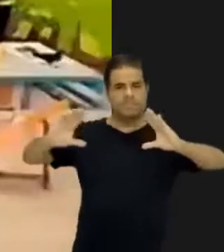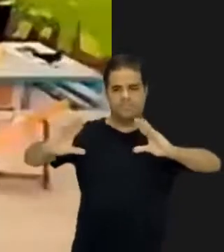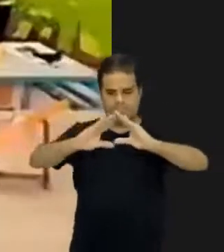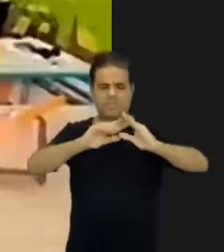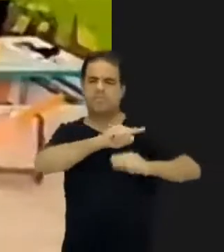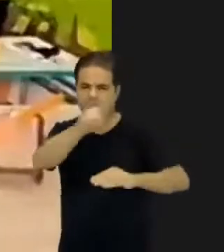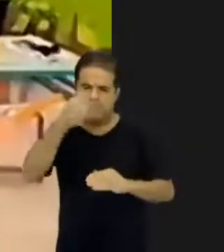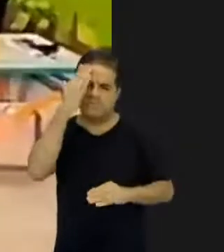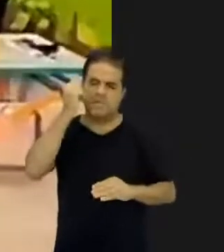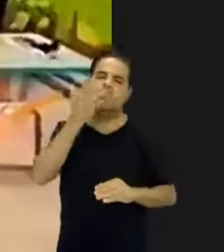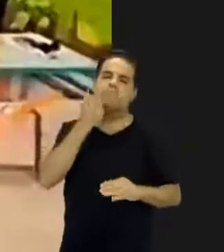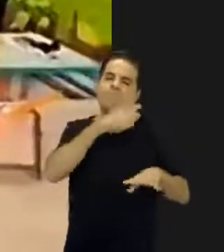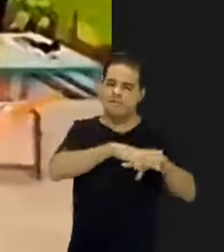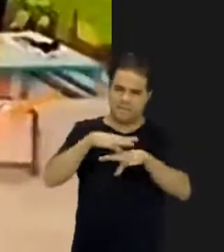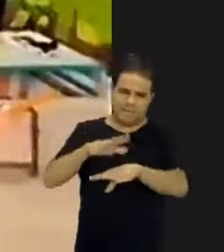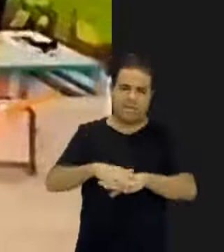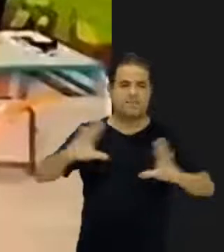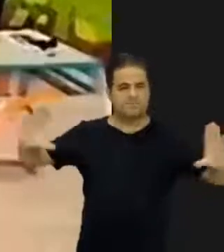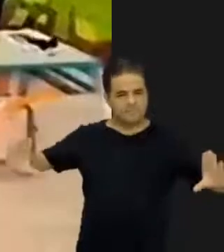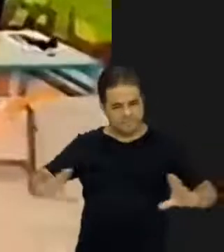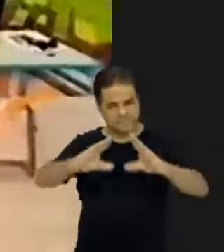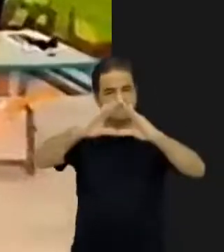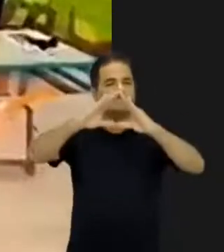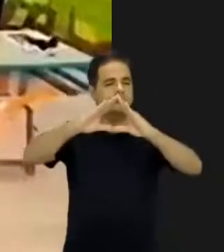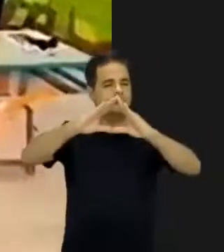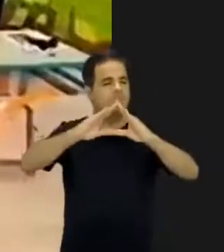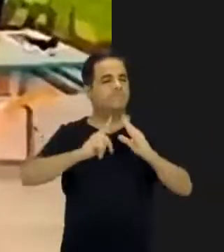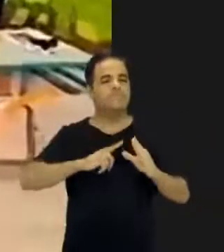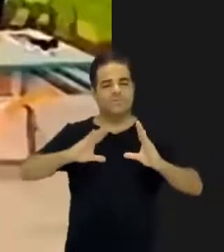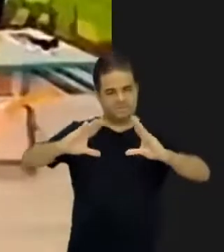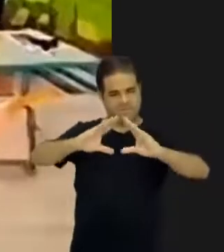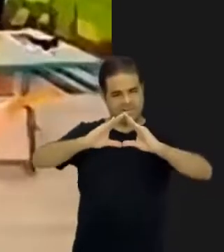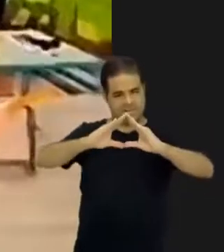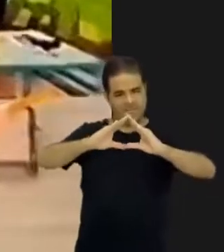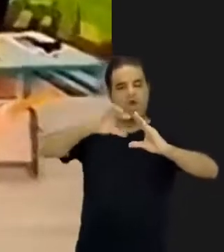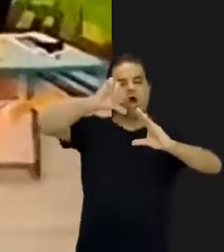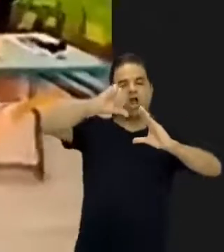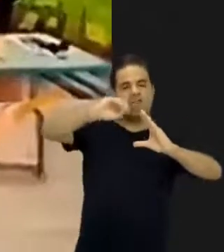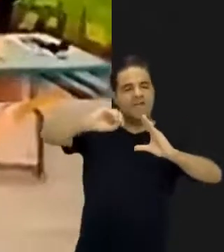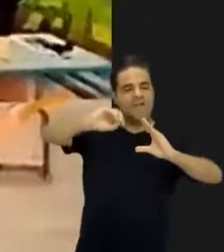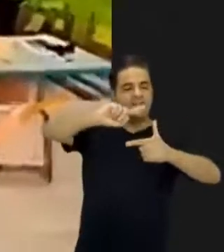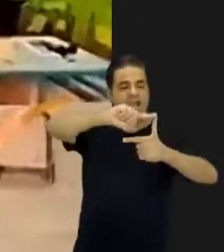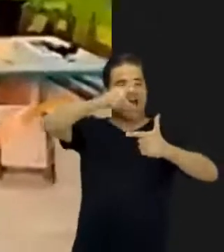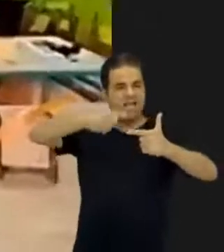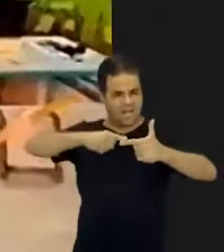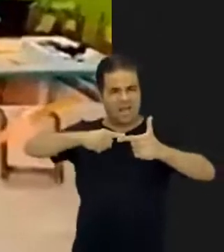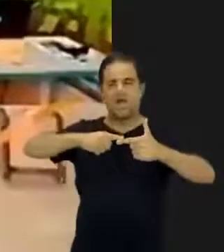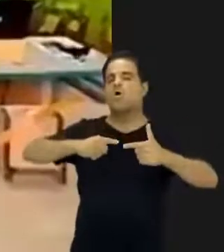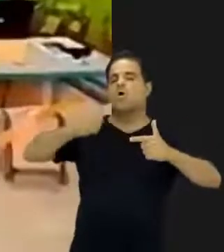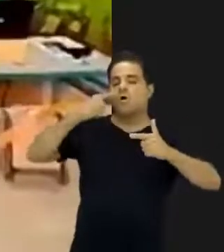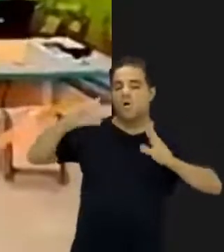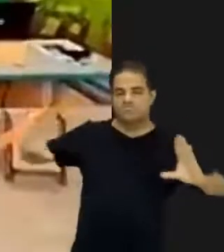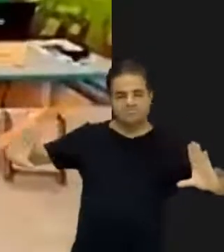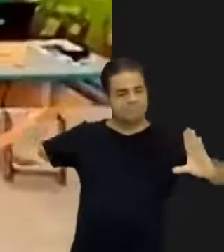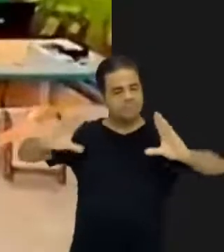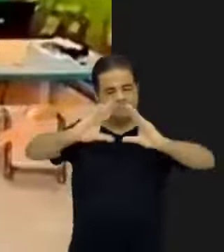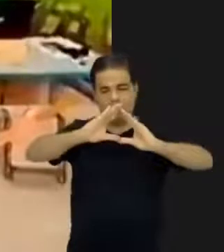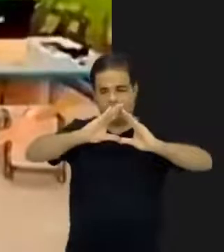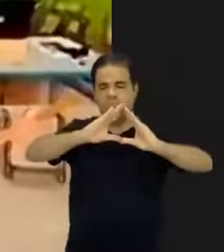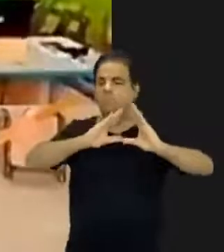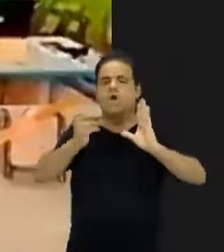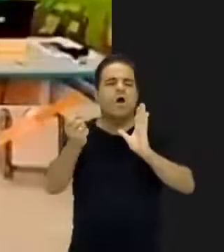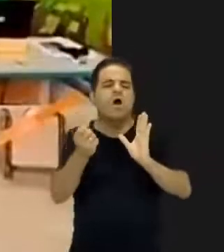bons de matemática, triângulo retângulo, eu tenho um ângulo reto, que aqui é 90 graus, tá? Só vou simbolizar aqui, ó,